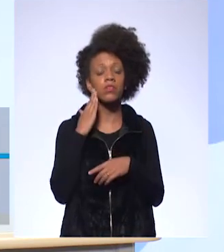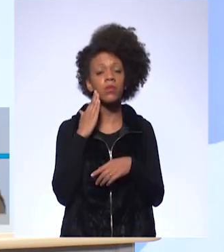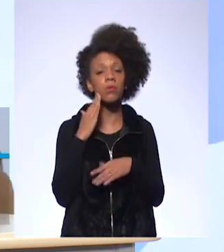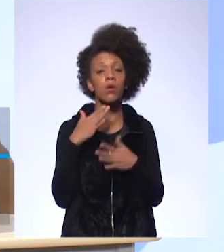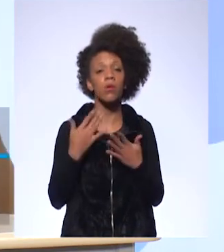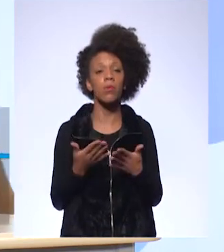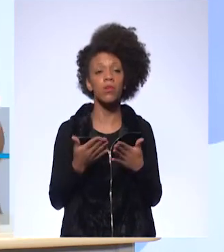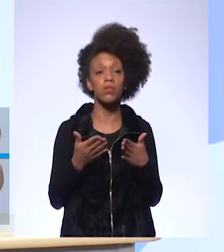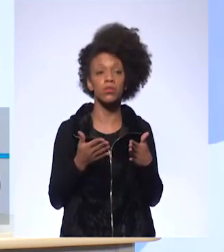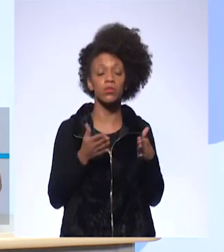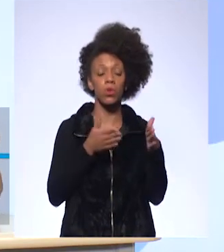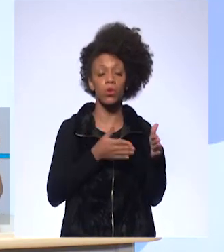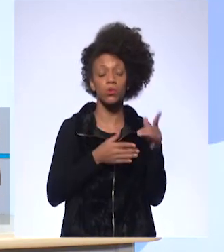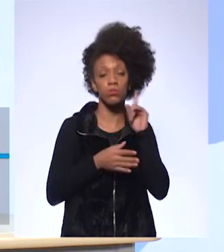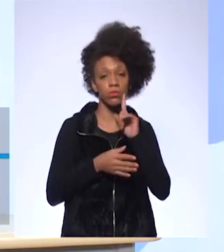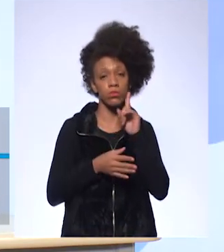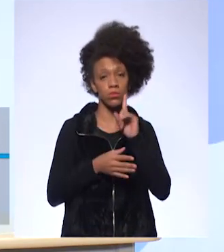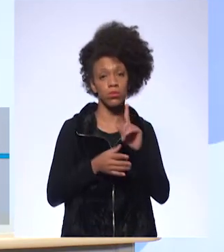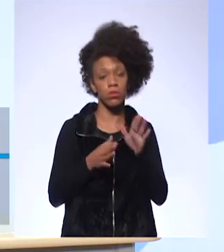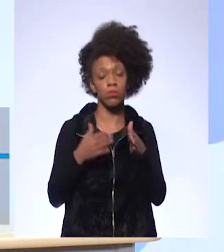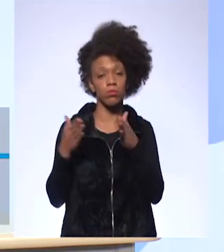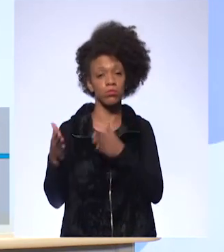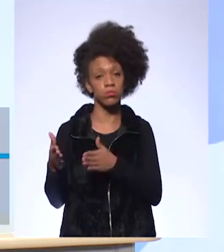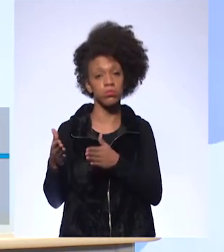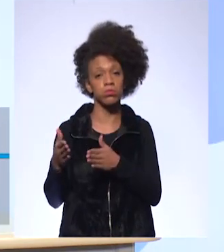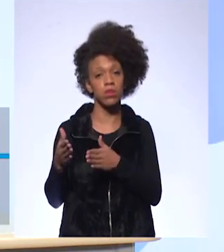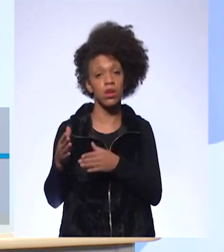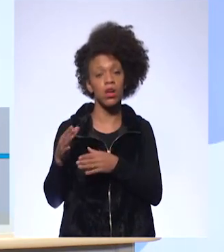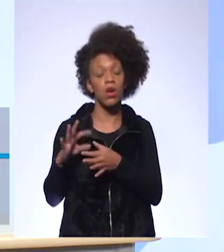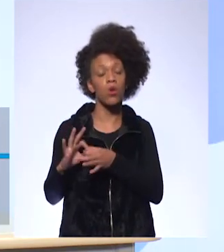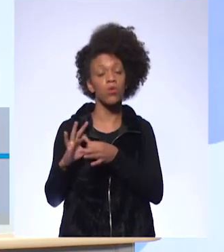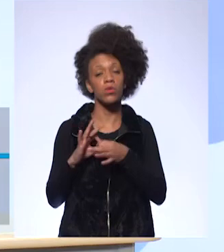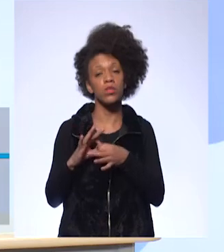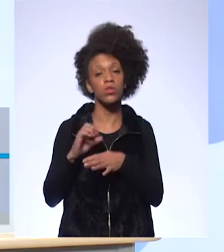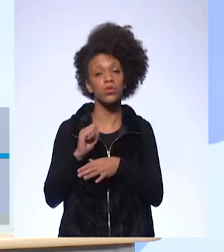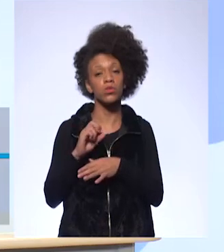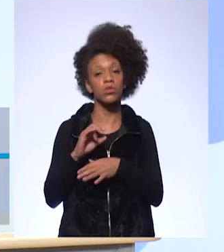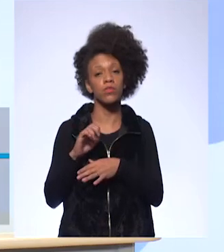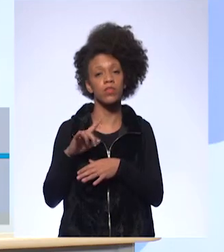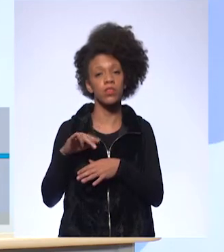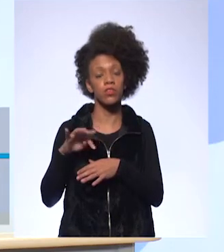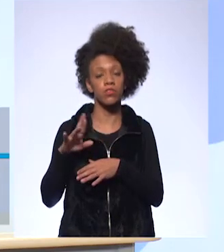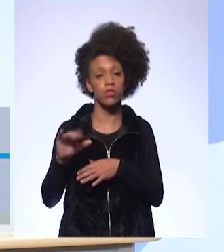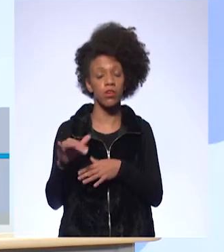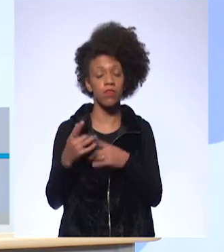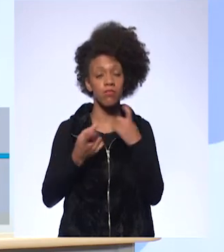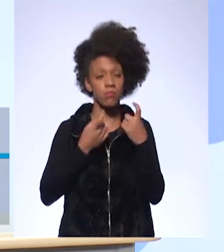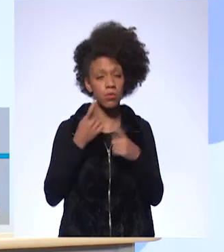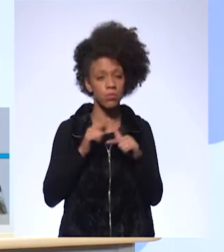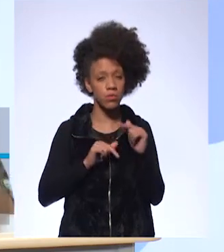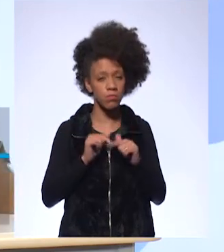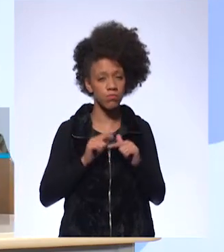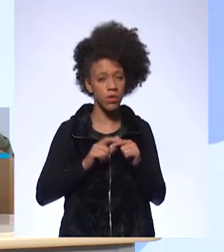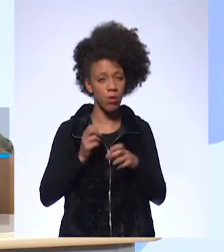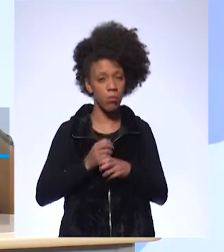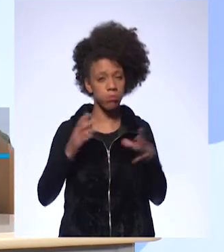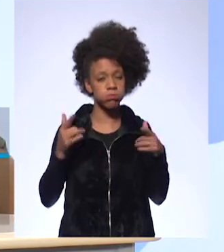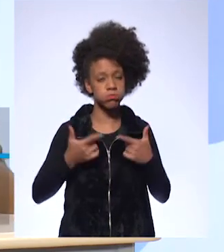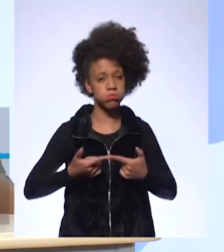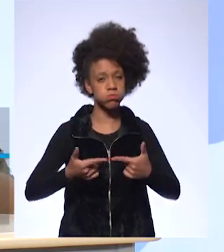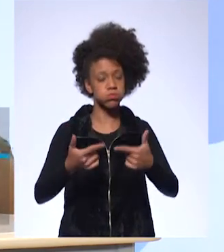do lado dos Estados Unidos quanto do lado da União Soviética, essa preocupação com os materiais nucleares, para que eles